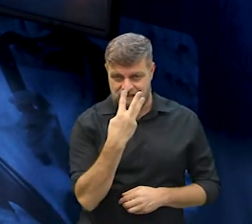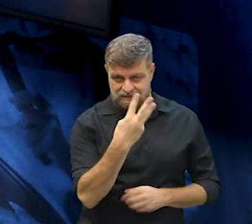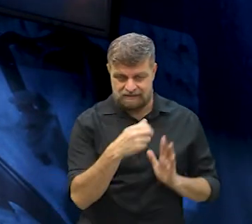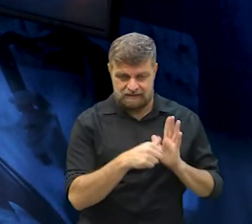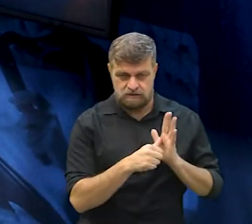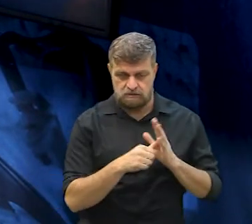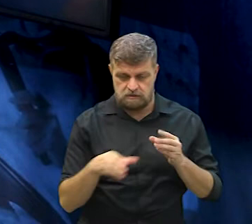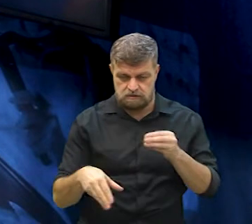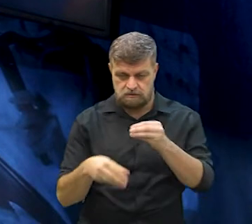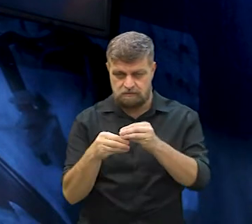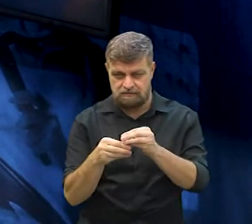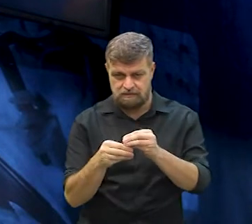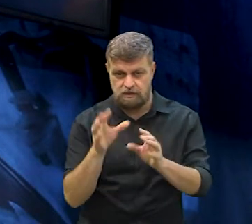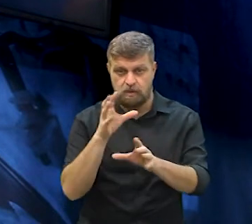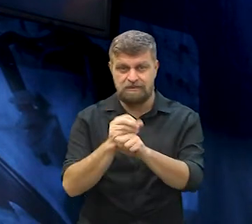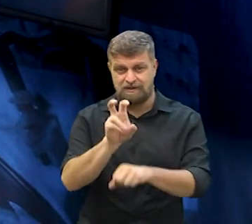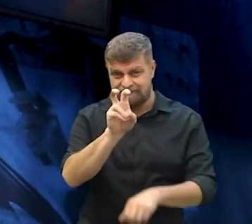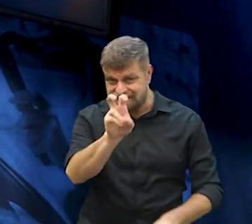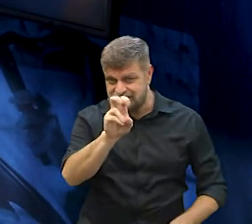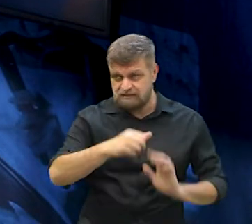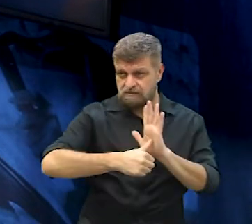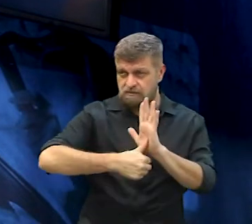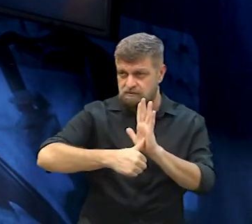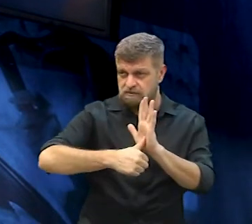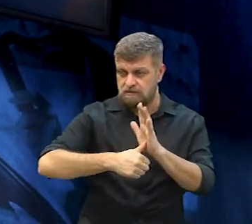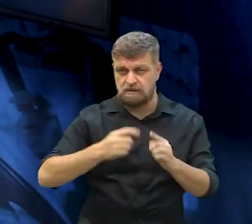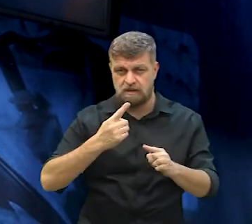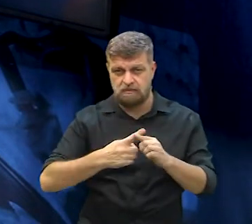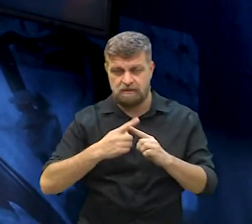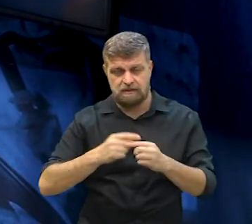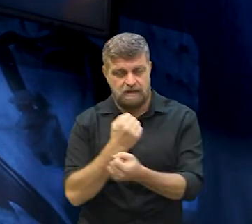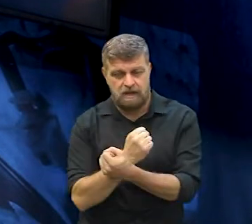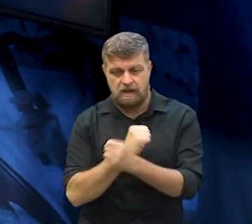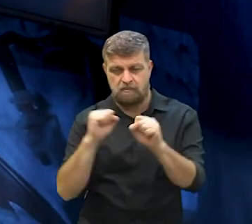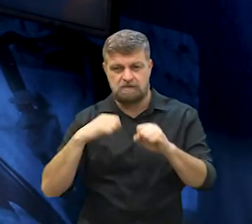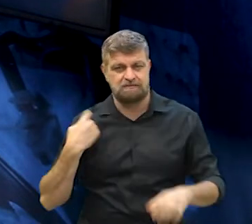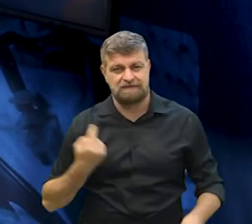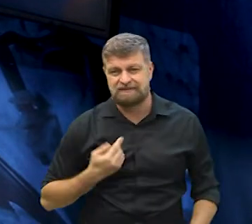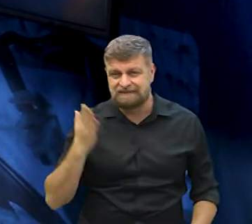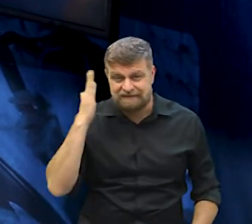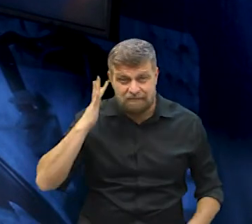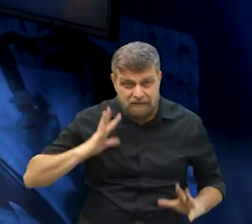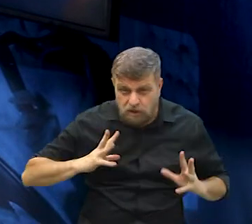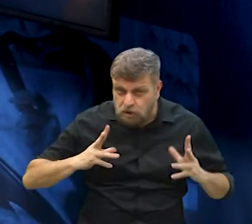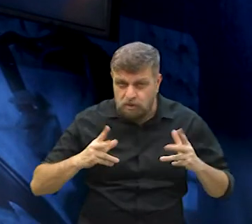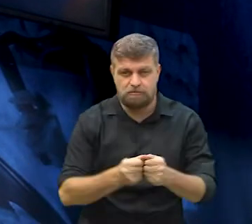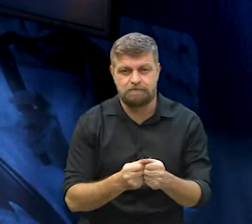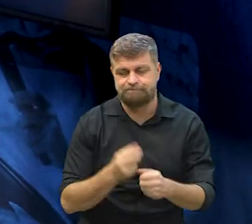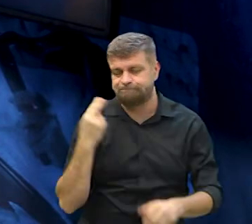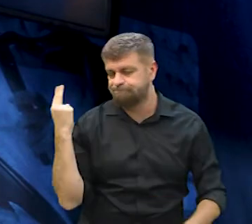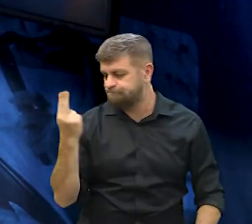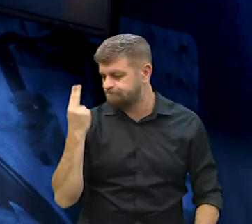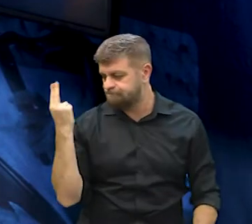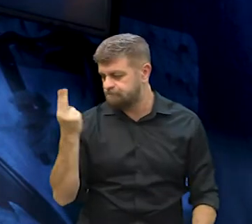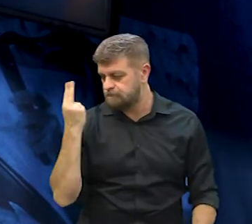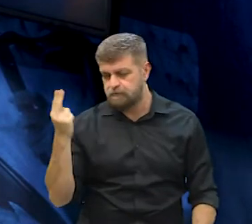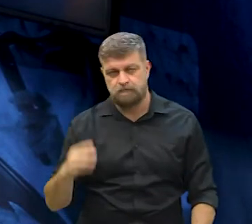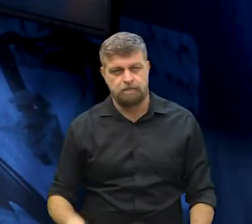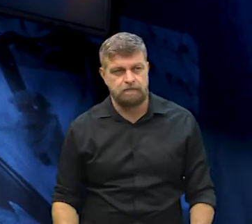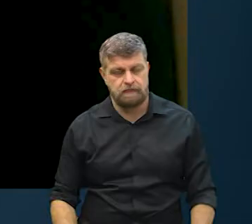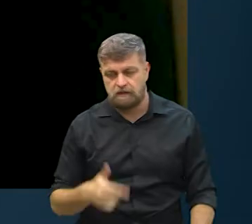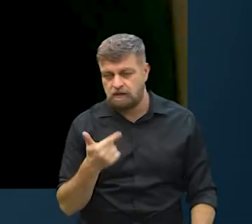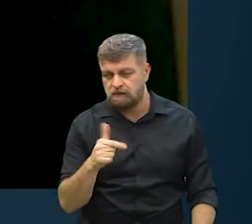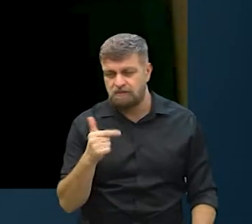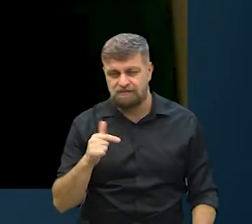sócios, são mais 3 sócios também, porque, de certa forma, é impossível a gente saber tudo. É impossível a gente